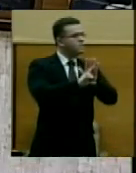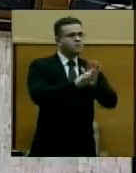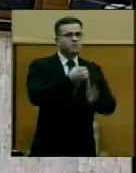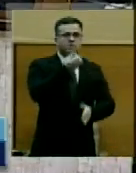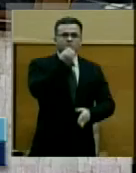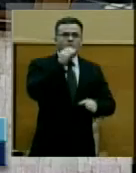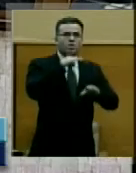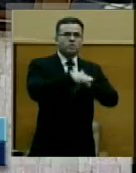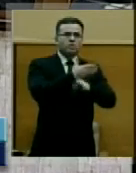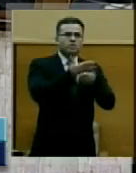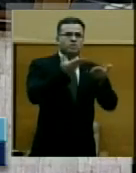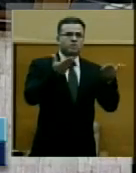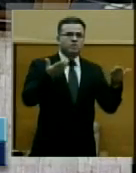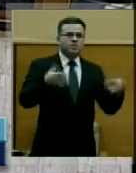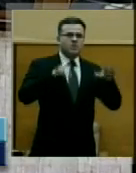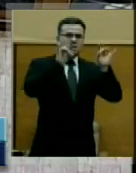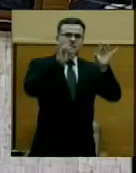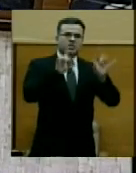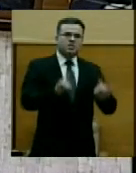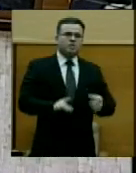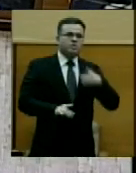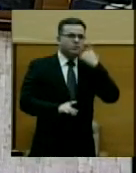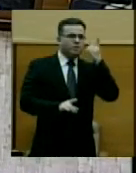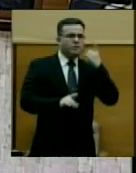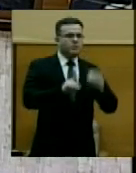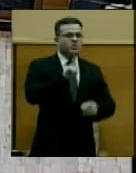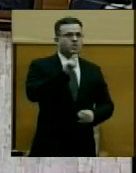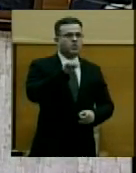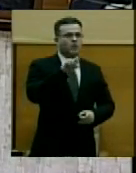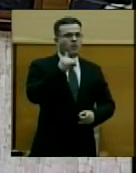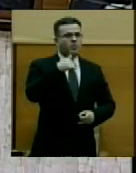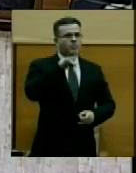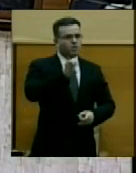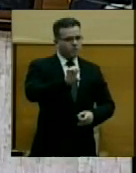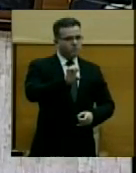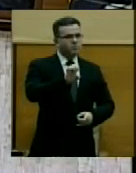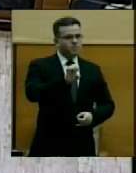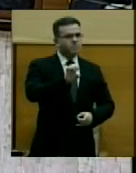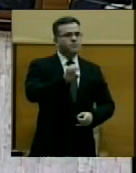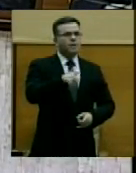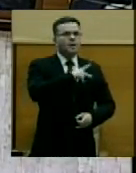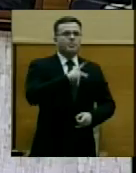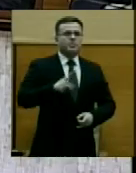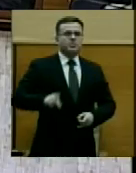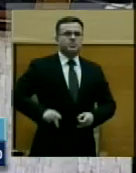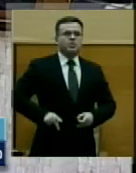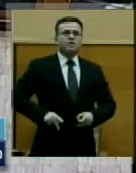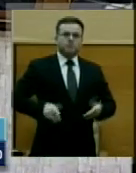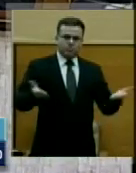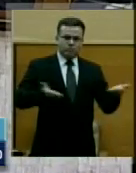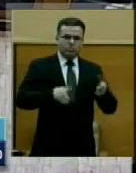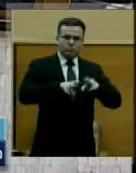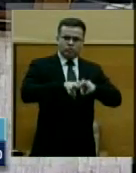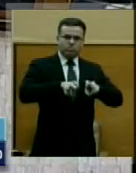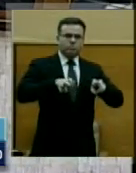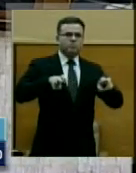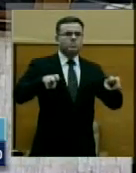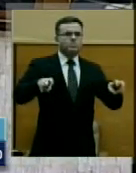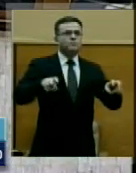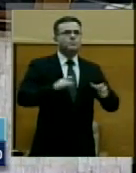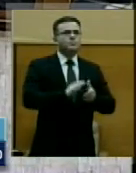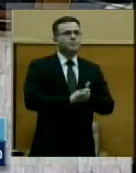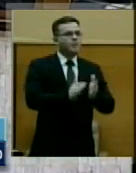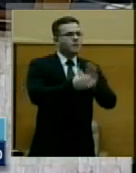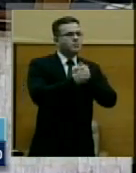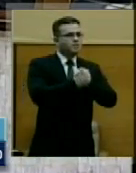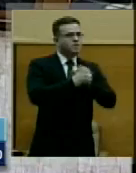todos. Saúdo o excelentíssimo senhor deputado Garibaldi Mendonça, presidente da mesa nesta sessão. Saúdo